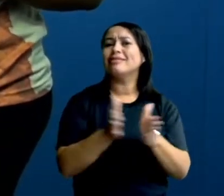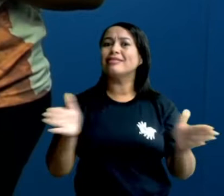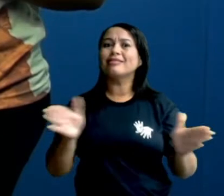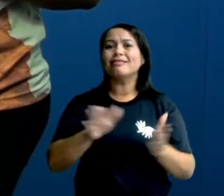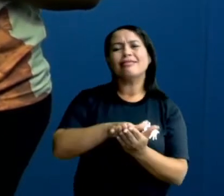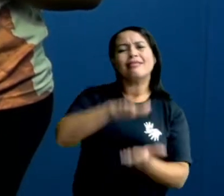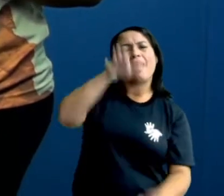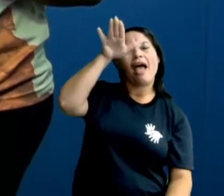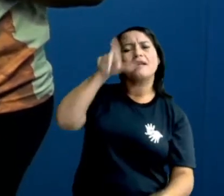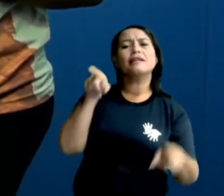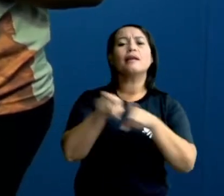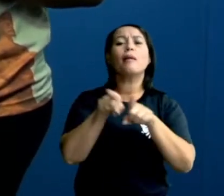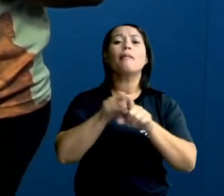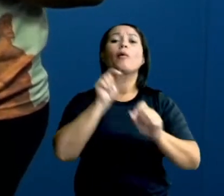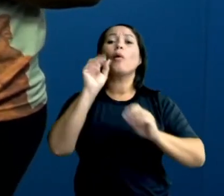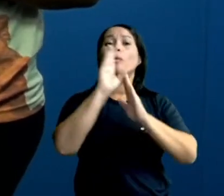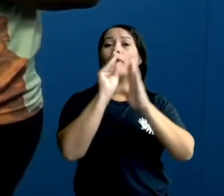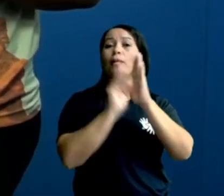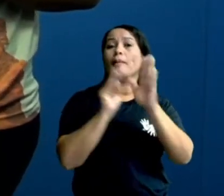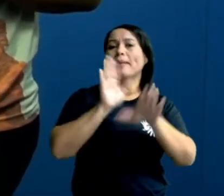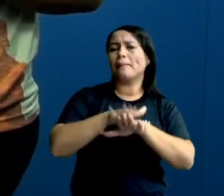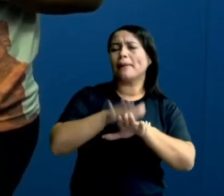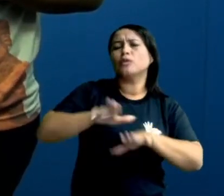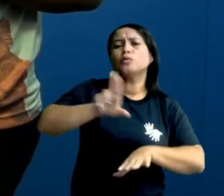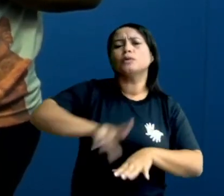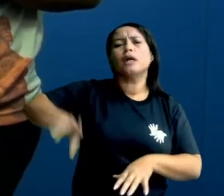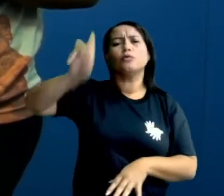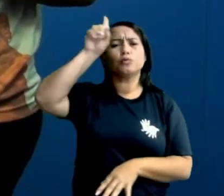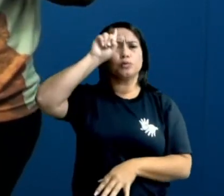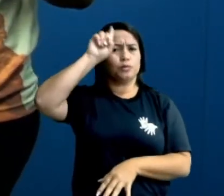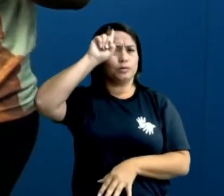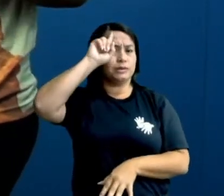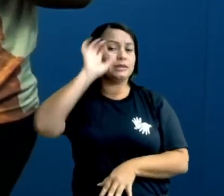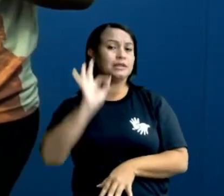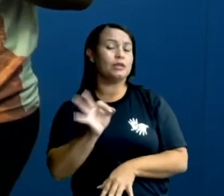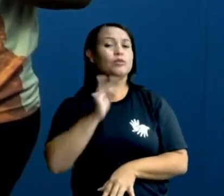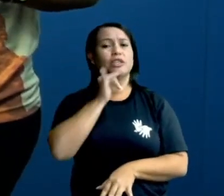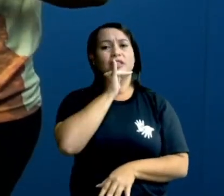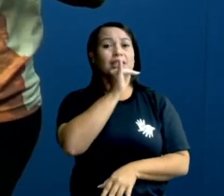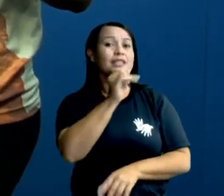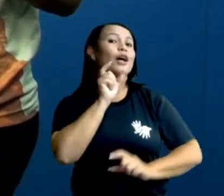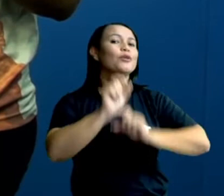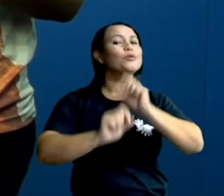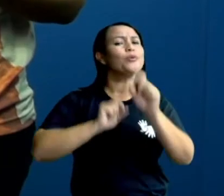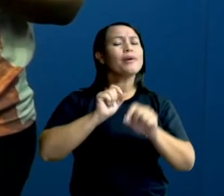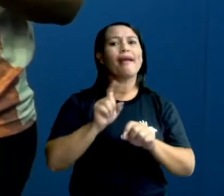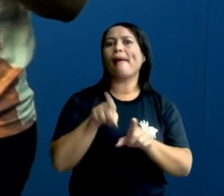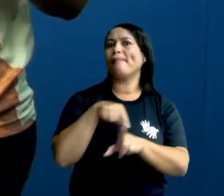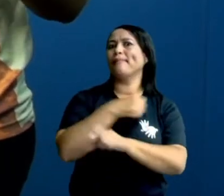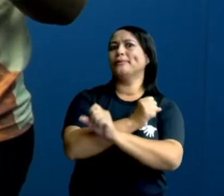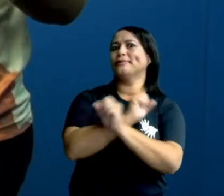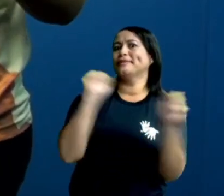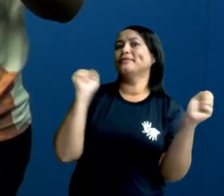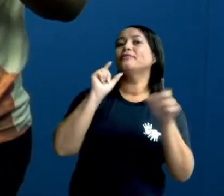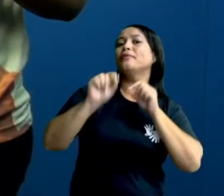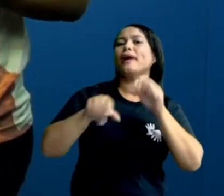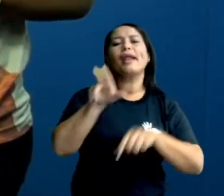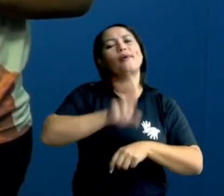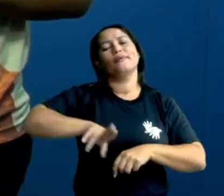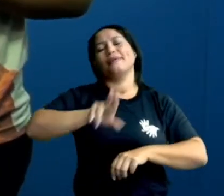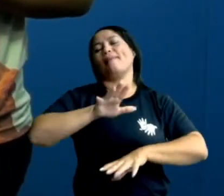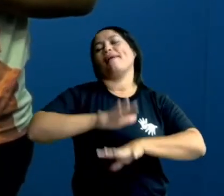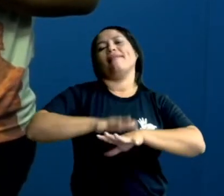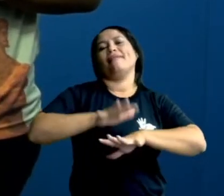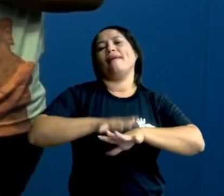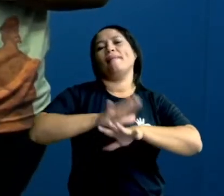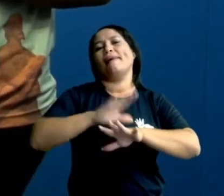matemática que é utilizado no nosso dia a dia, né? Como eu já disse a vocês, é impossível não usar a